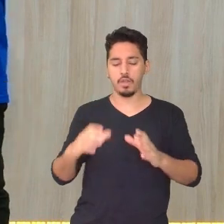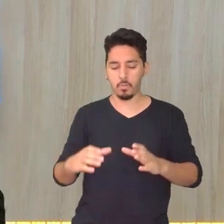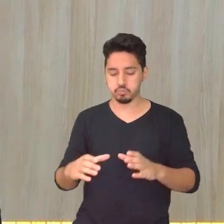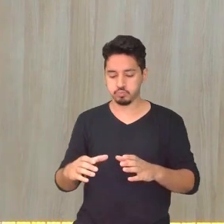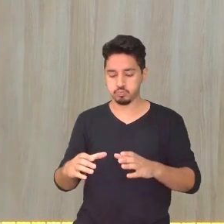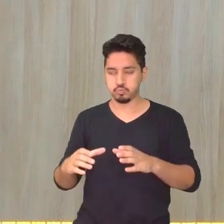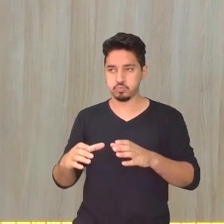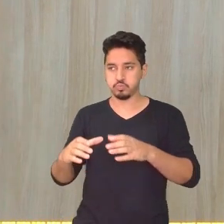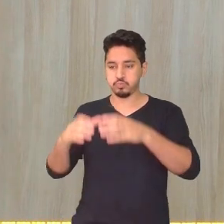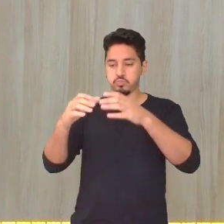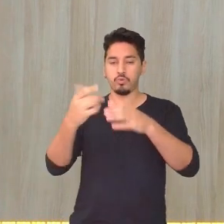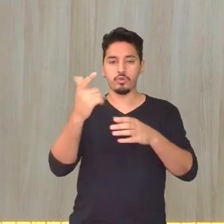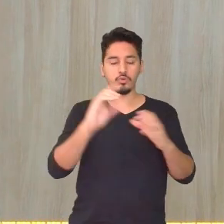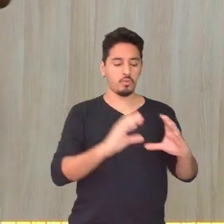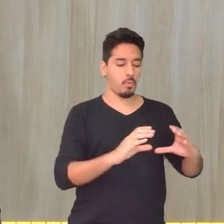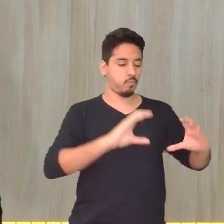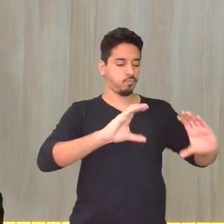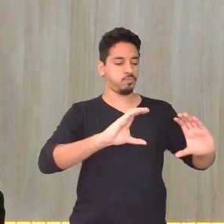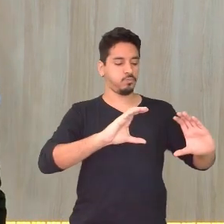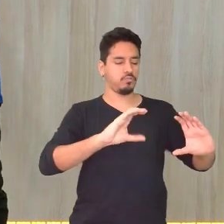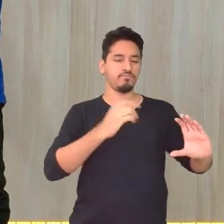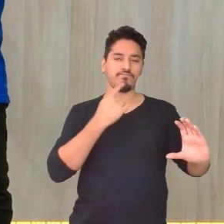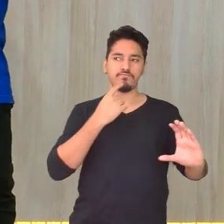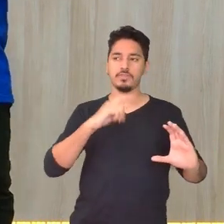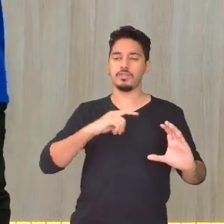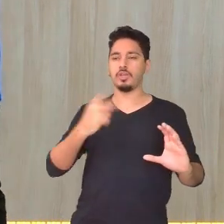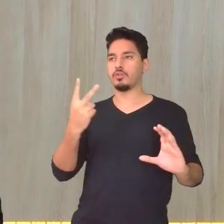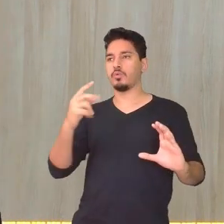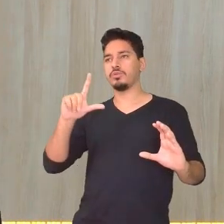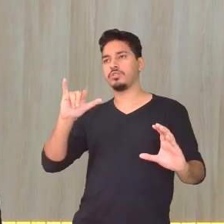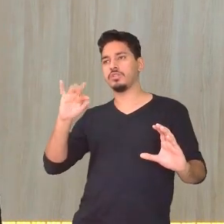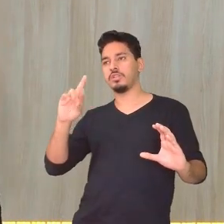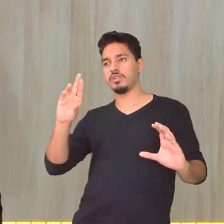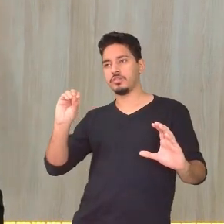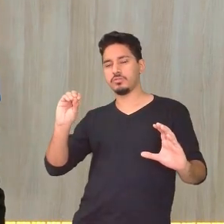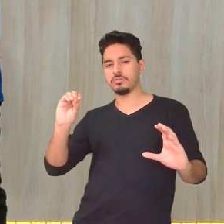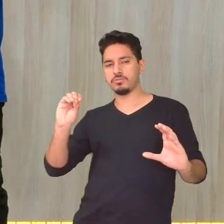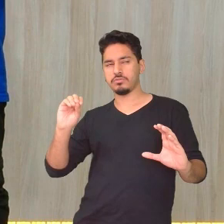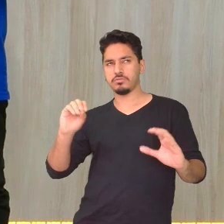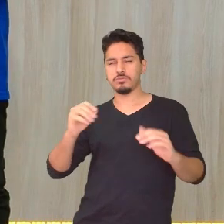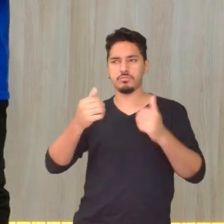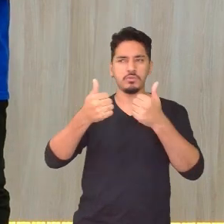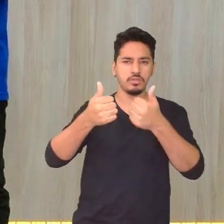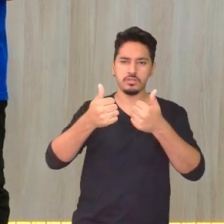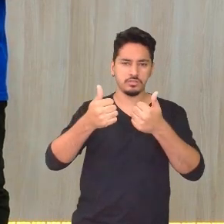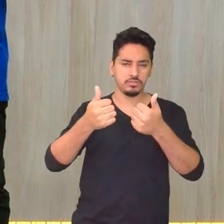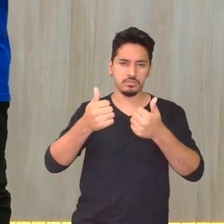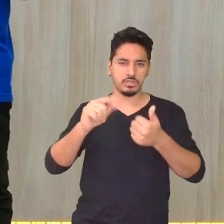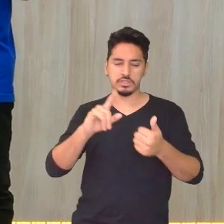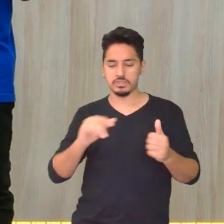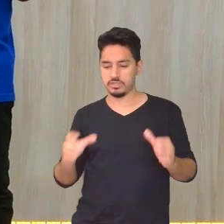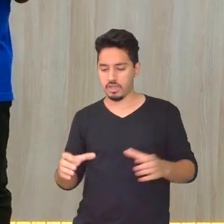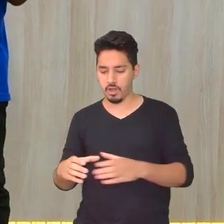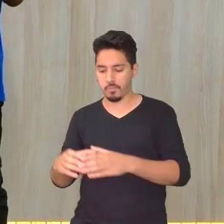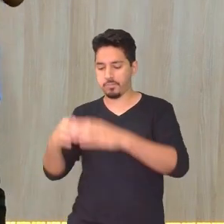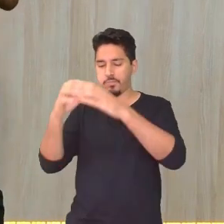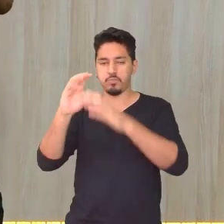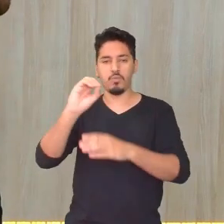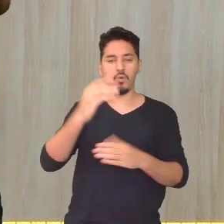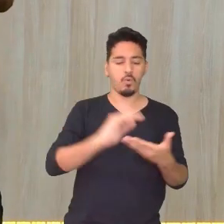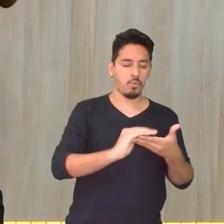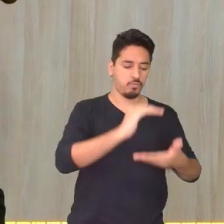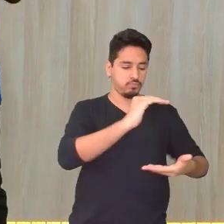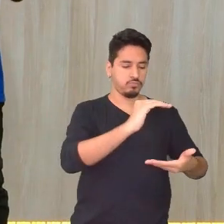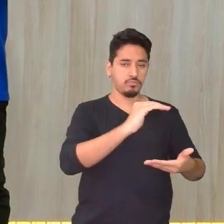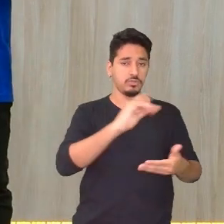outro de prisma, mas tem, por exemplo, 2 litros, 2 litros. Beleza, aí Não importa se a embalagem é cilíndrico ou se é